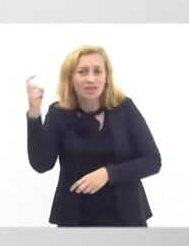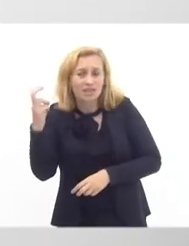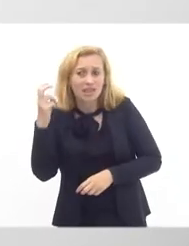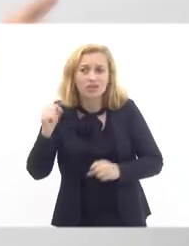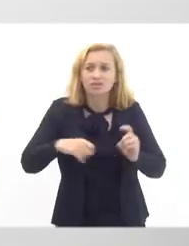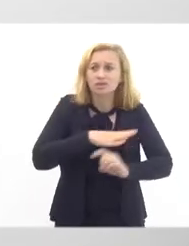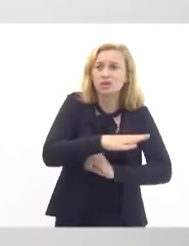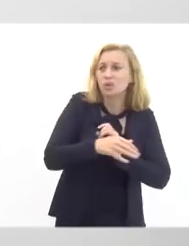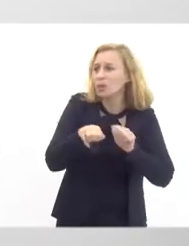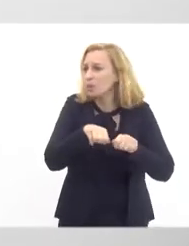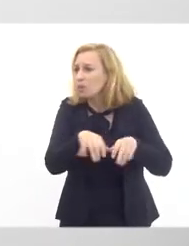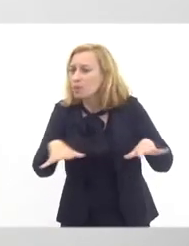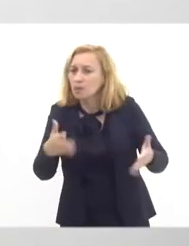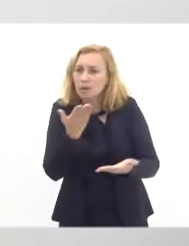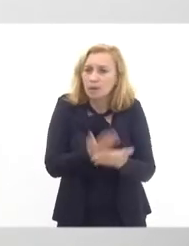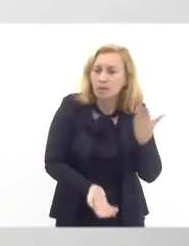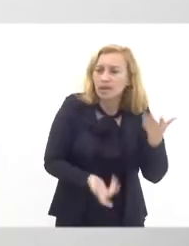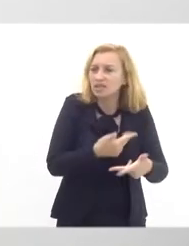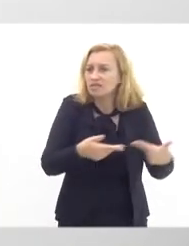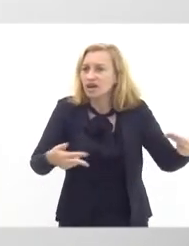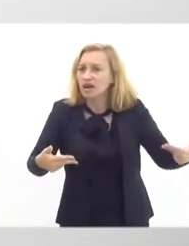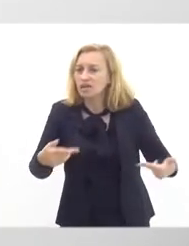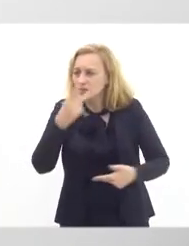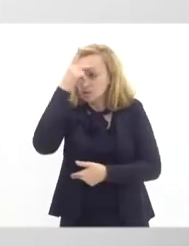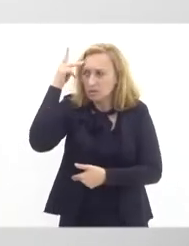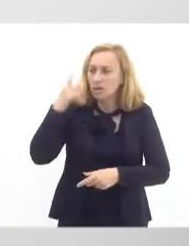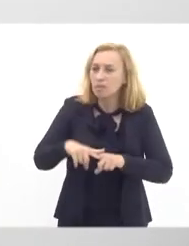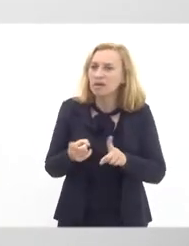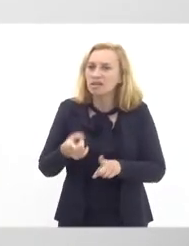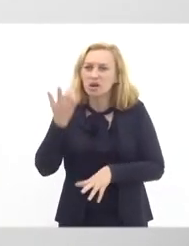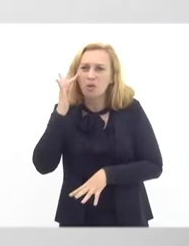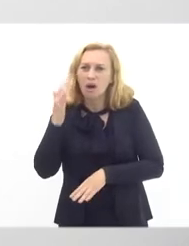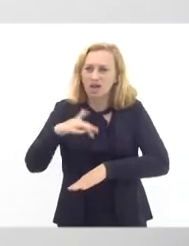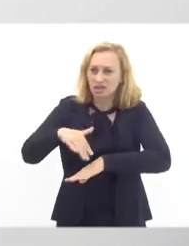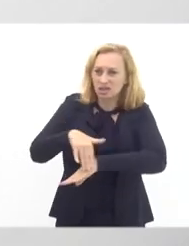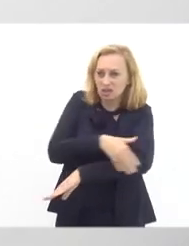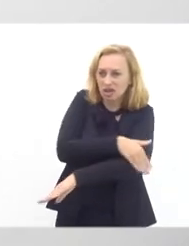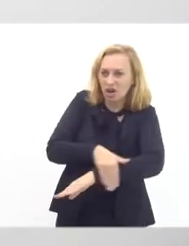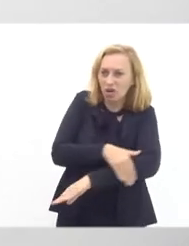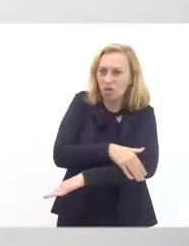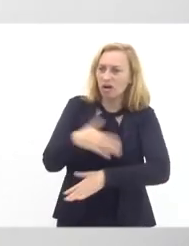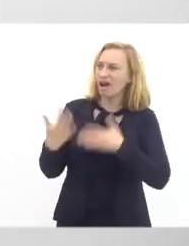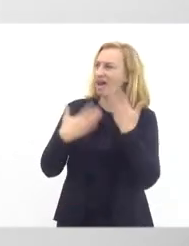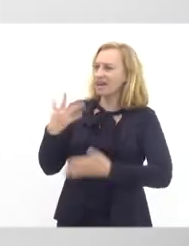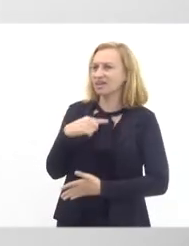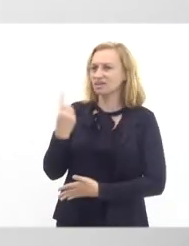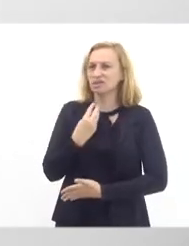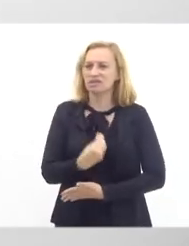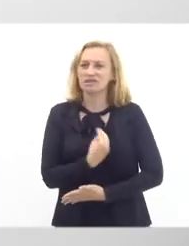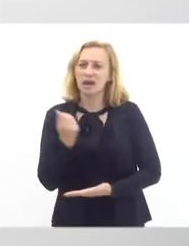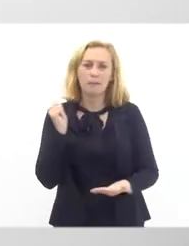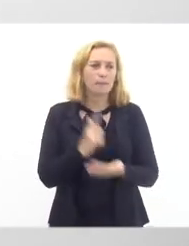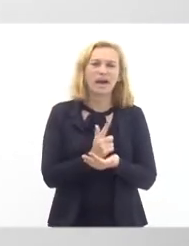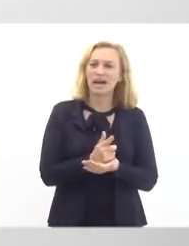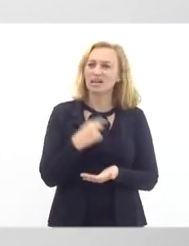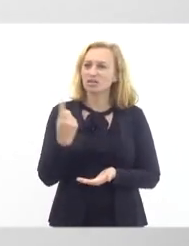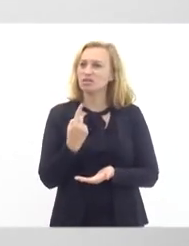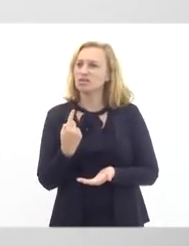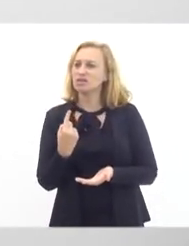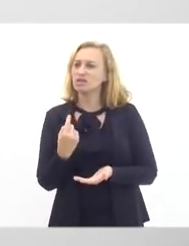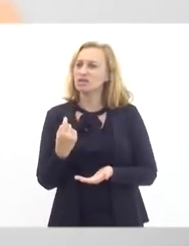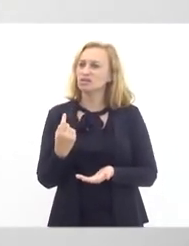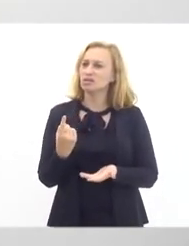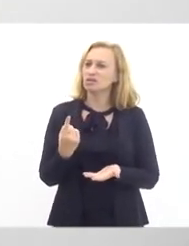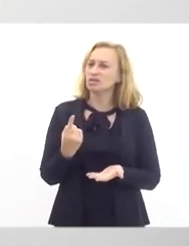com pandemia, perdas de grandes pessoas. Mas eu acho que o asfalto deve alegrar o nosso dia. Eu acho que o asfalto deve pagar a conta do final do mês,